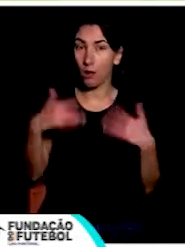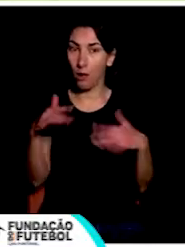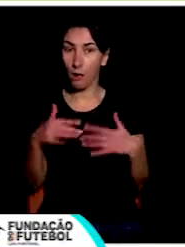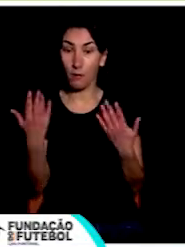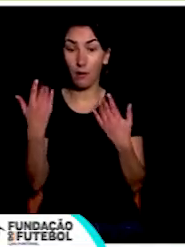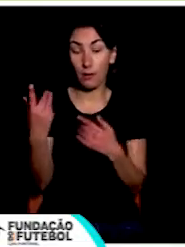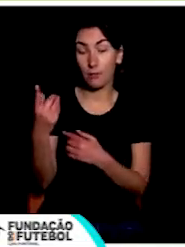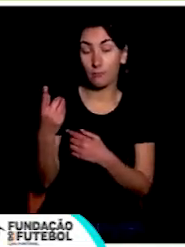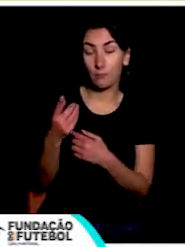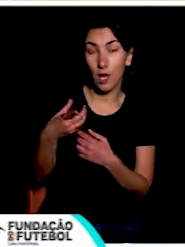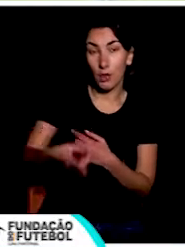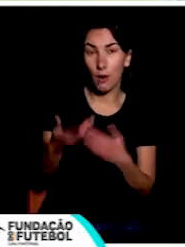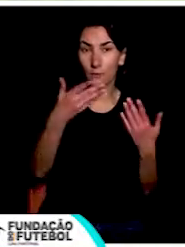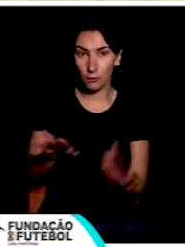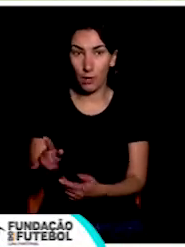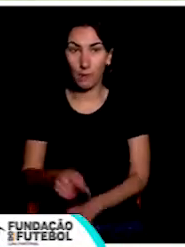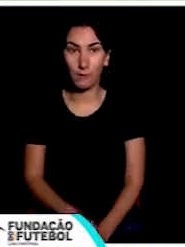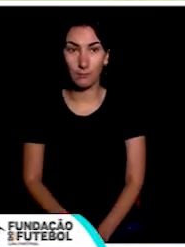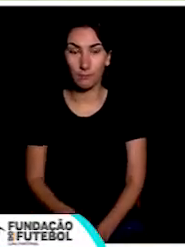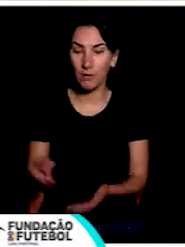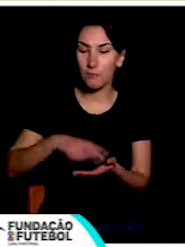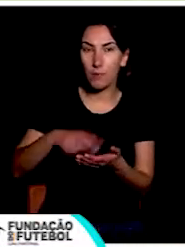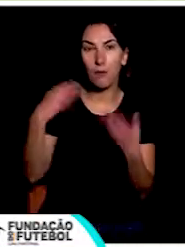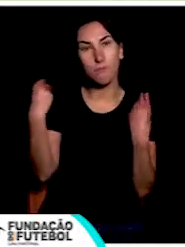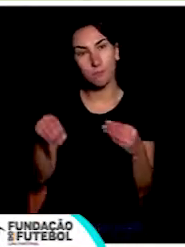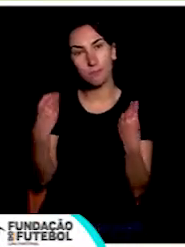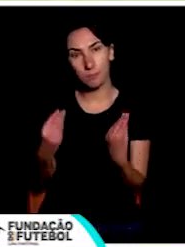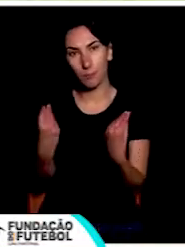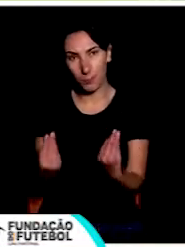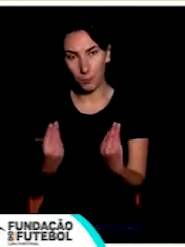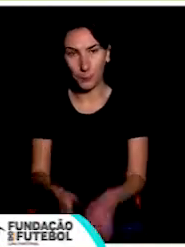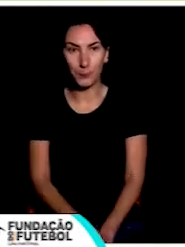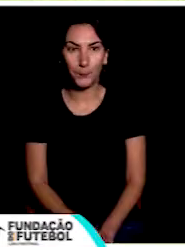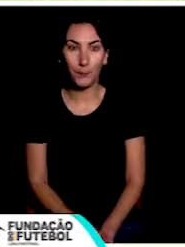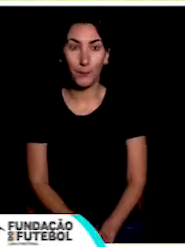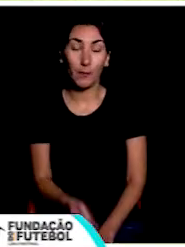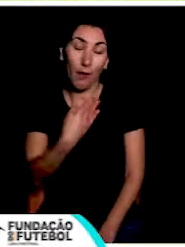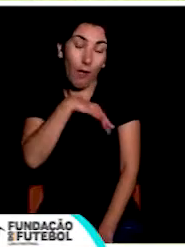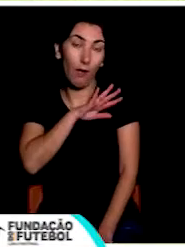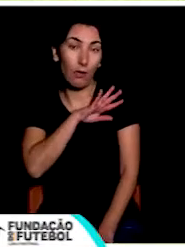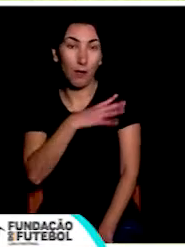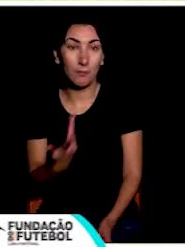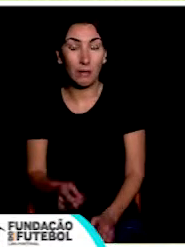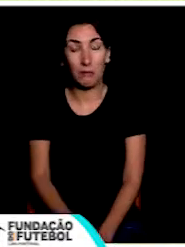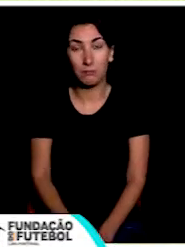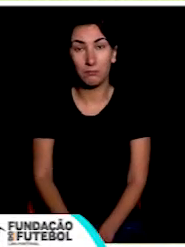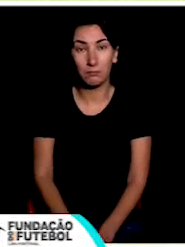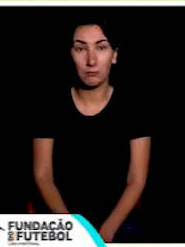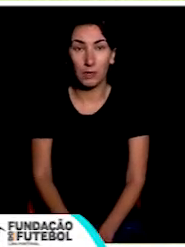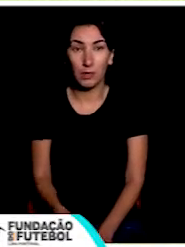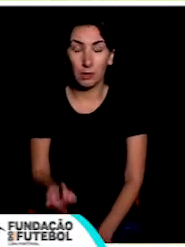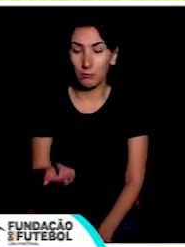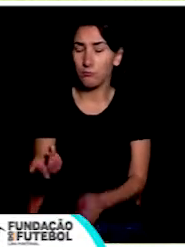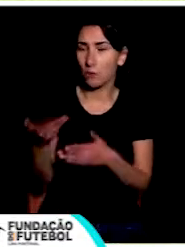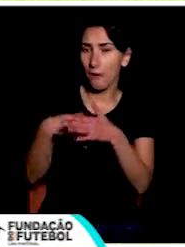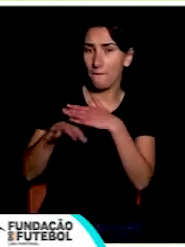desempenhos nas primeiras 9 jornadas e prometem bom espetáculo na cidade dos estudantes. Sim, a Académica, dentro